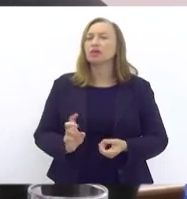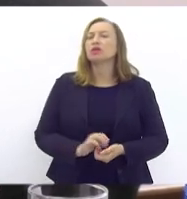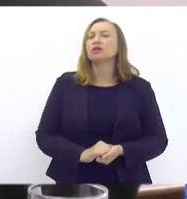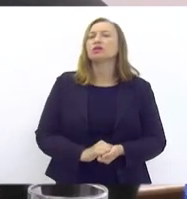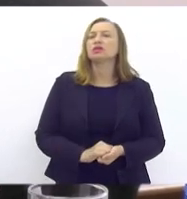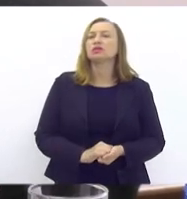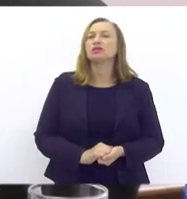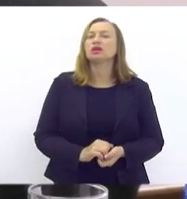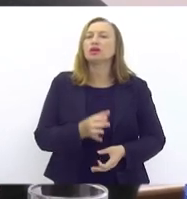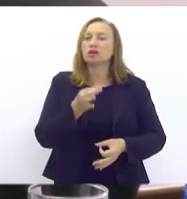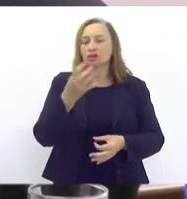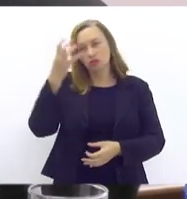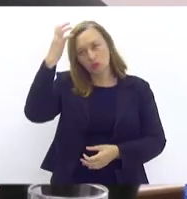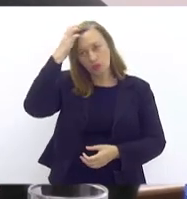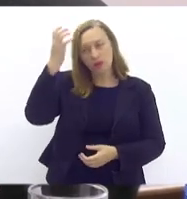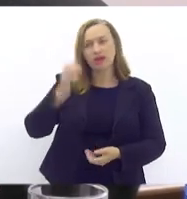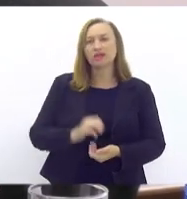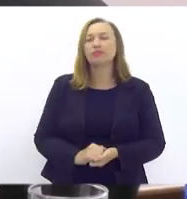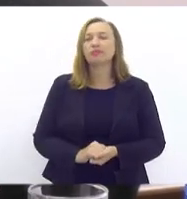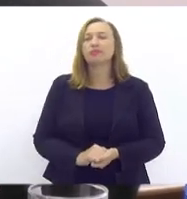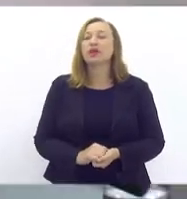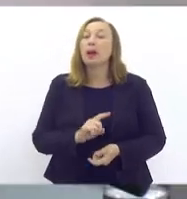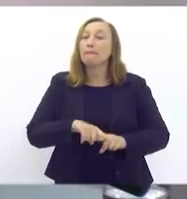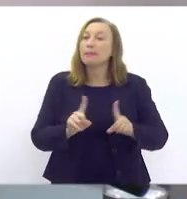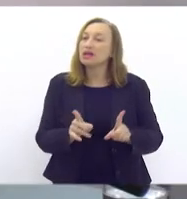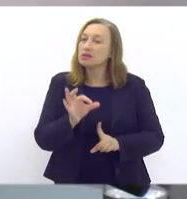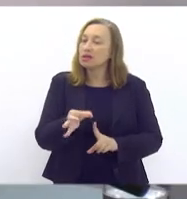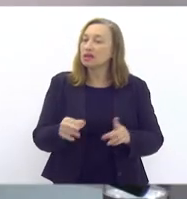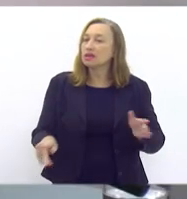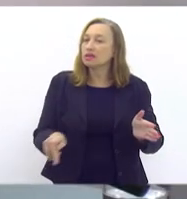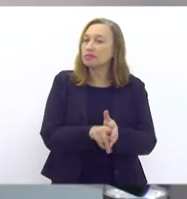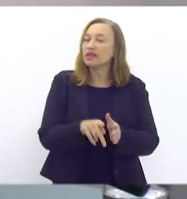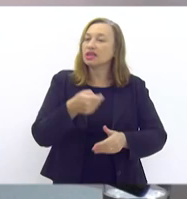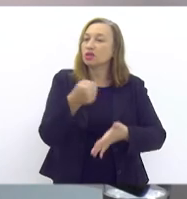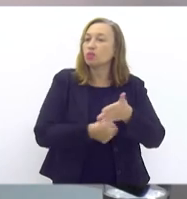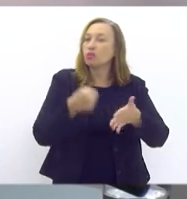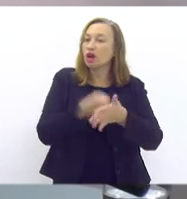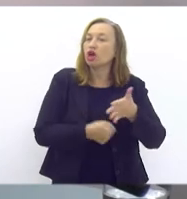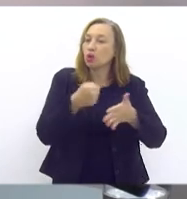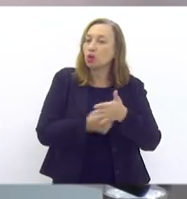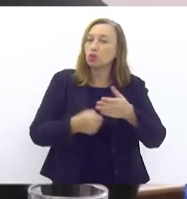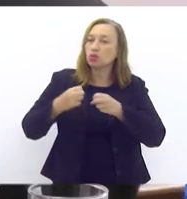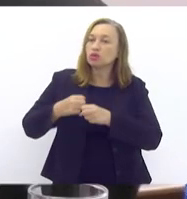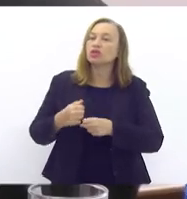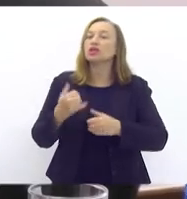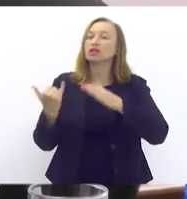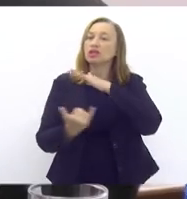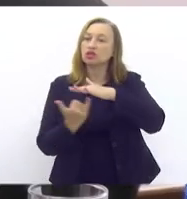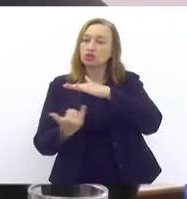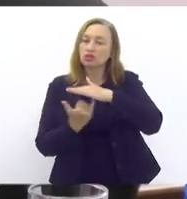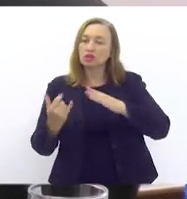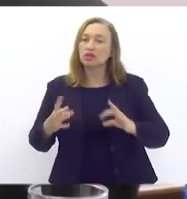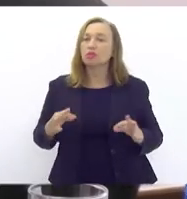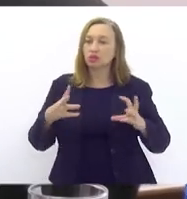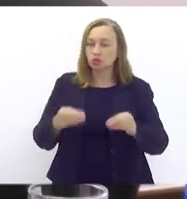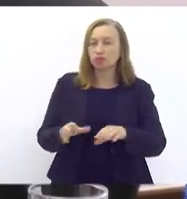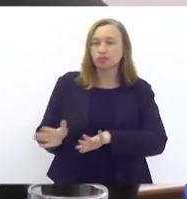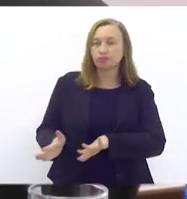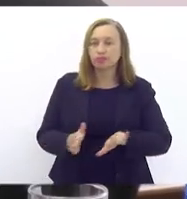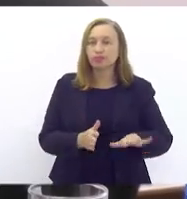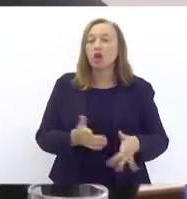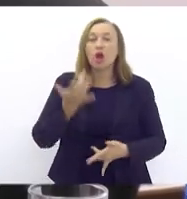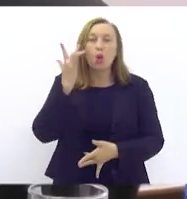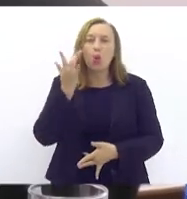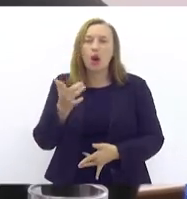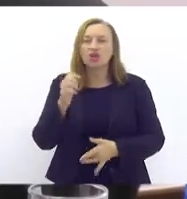seu julgamento né mas óbvio que isso faz parte de uma luta constante das instituições para isso eh eu